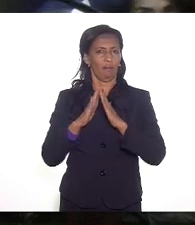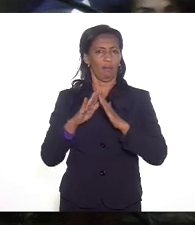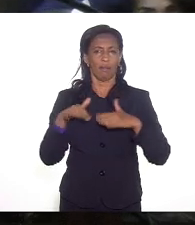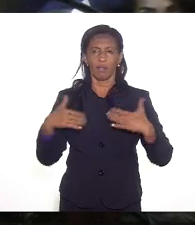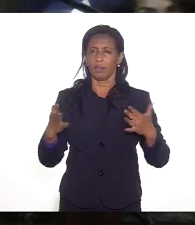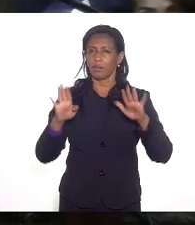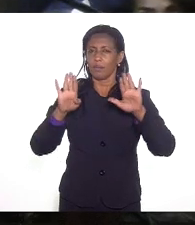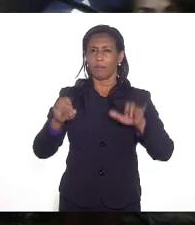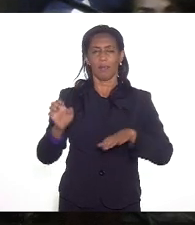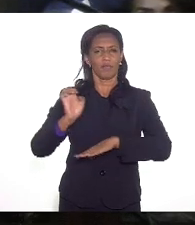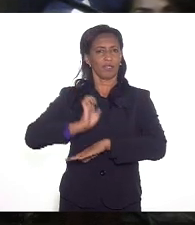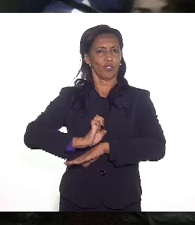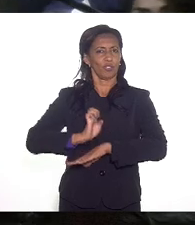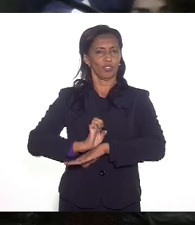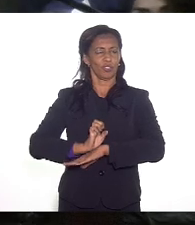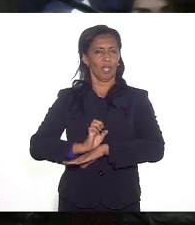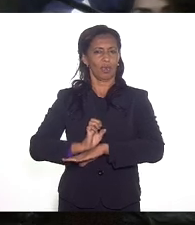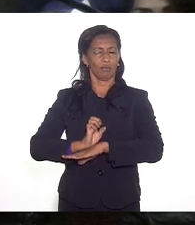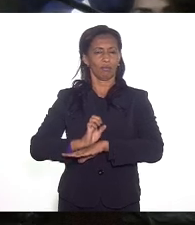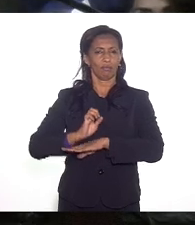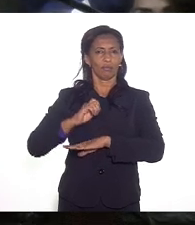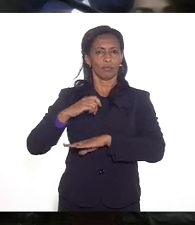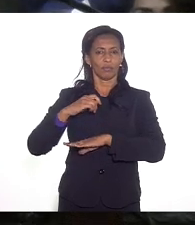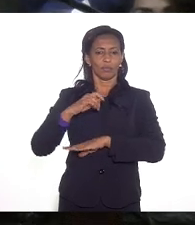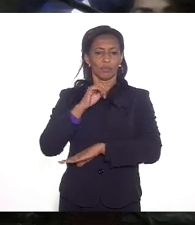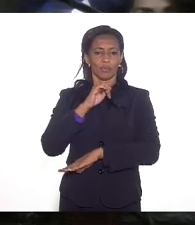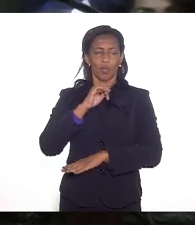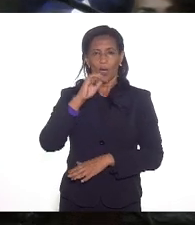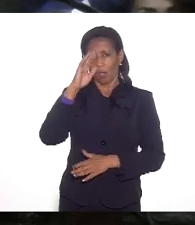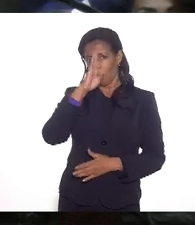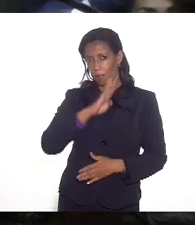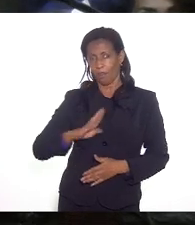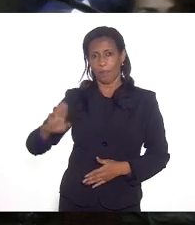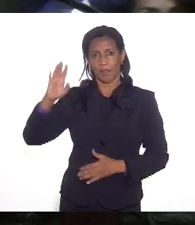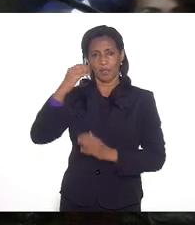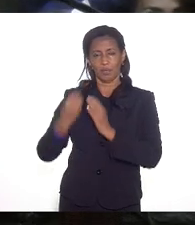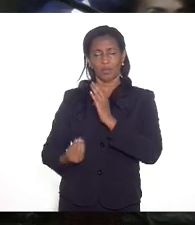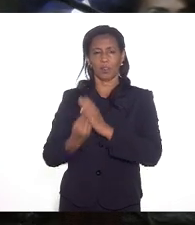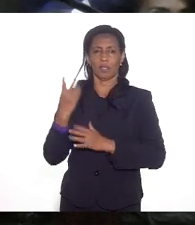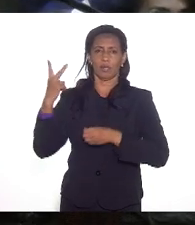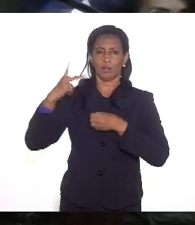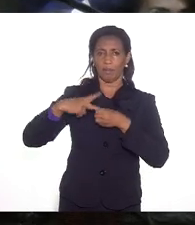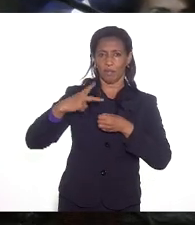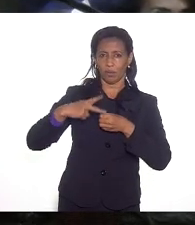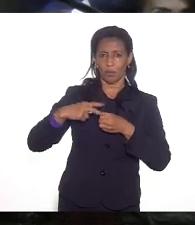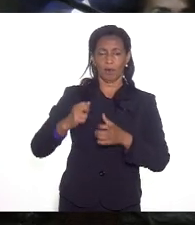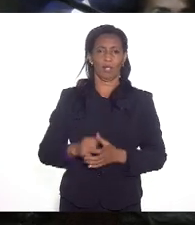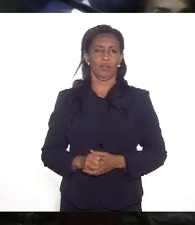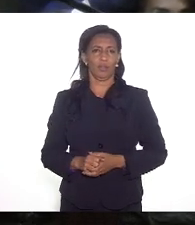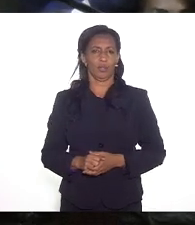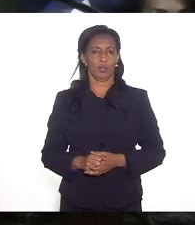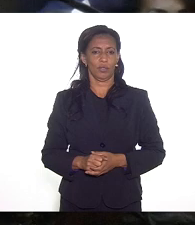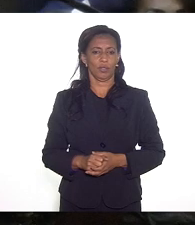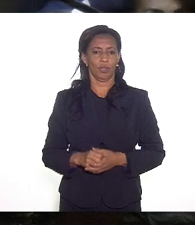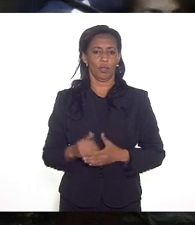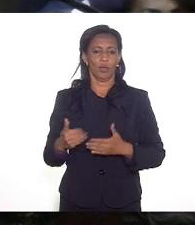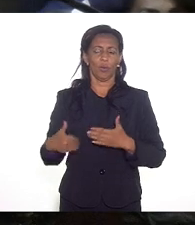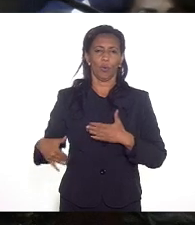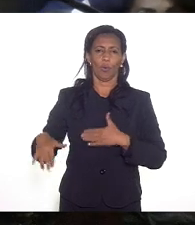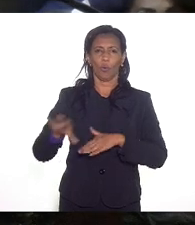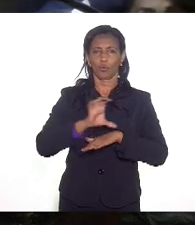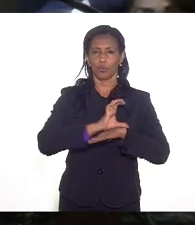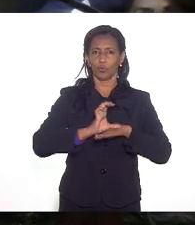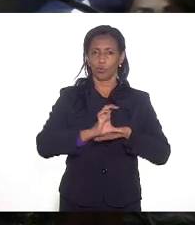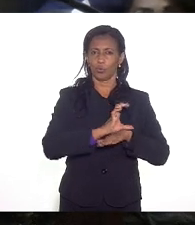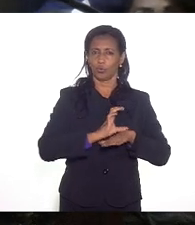que tanto bem fez ao estado do Rio de Janeiro Brasil com a criação da Petrobras com a promulgação de